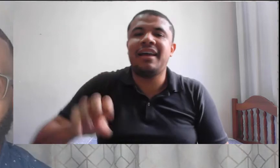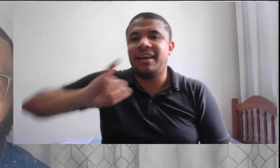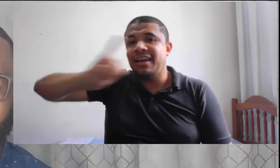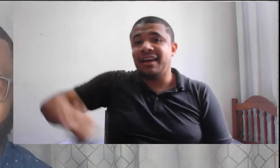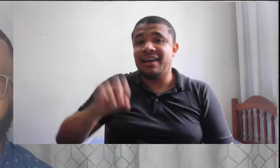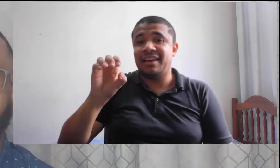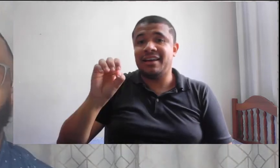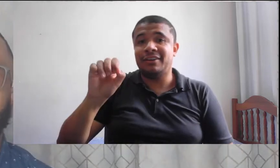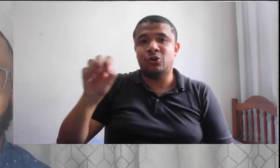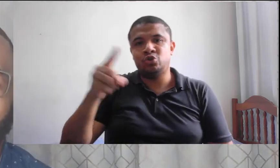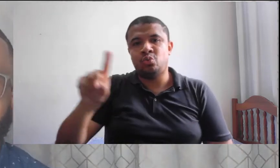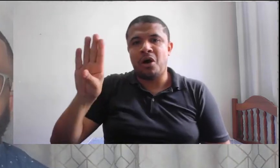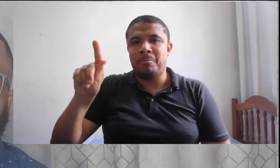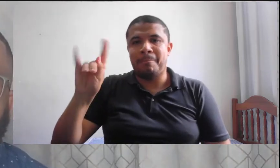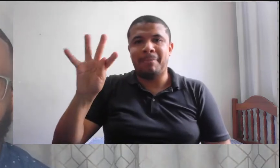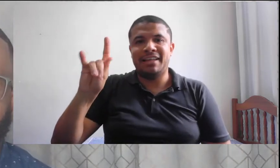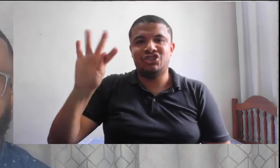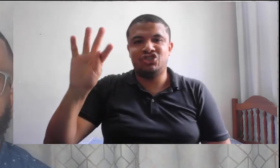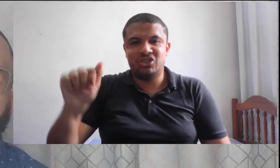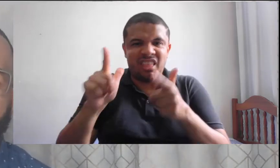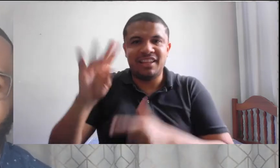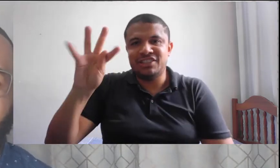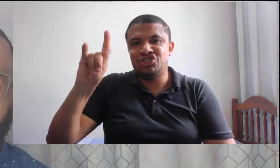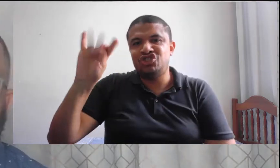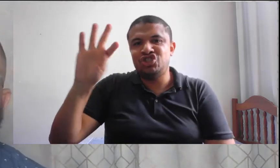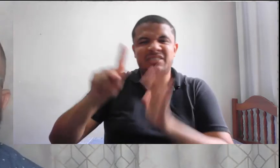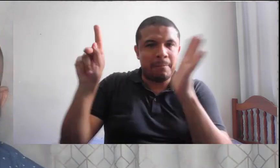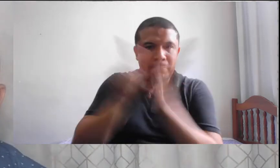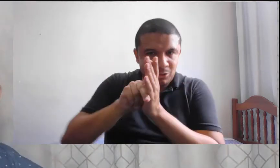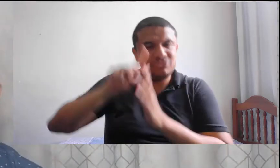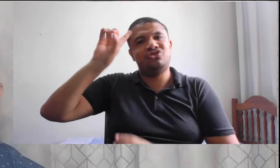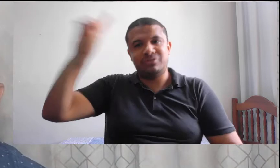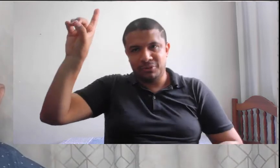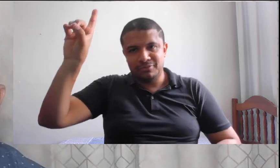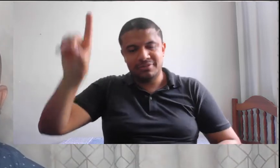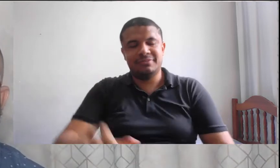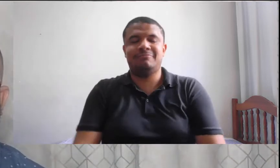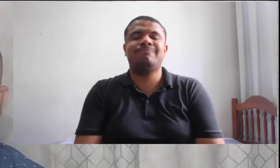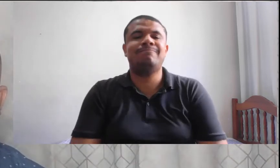João Batista, é o Tita, cheio da glória e da graça de Deus.